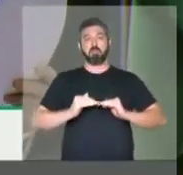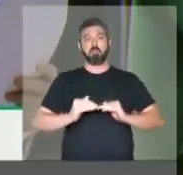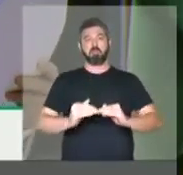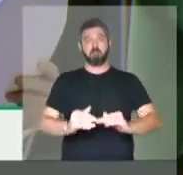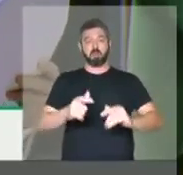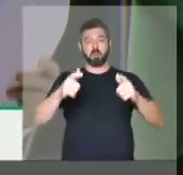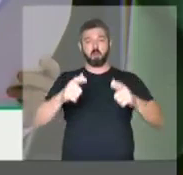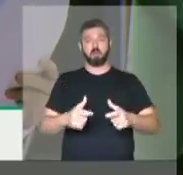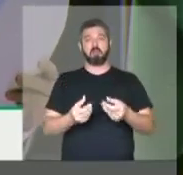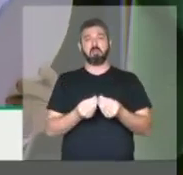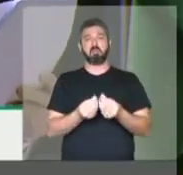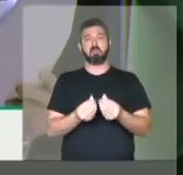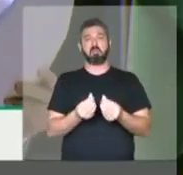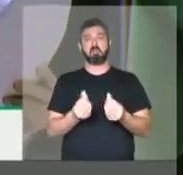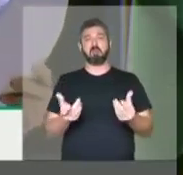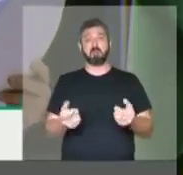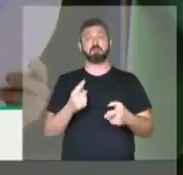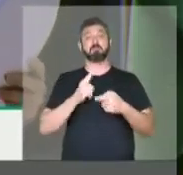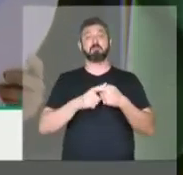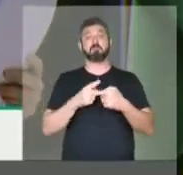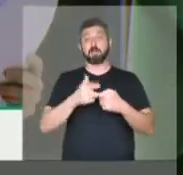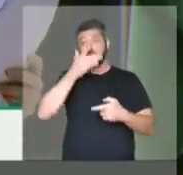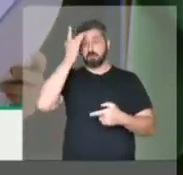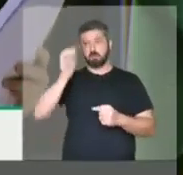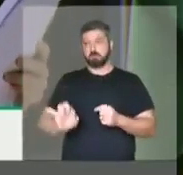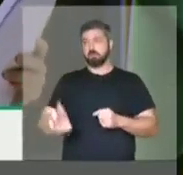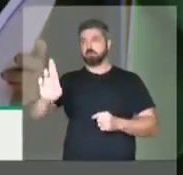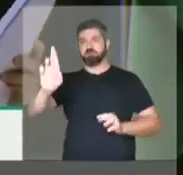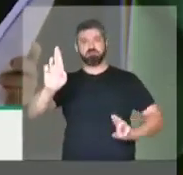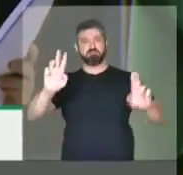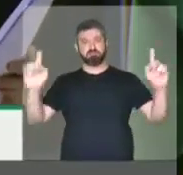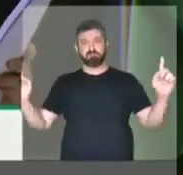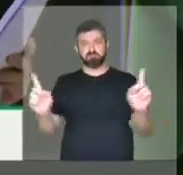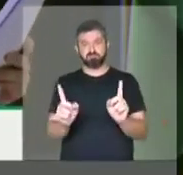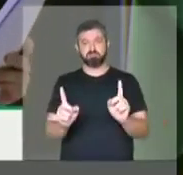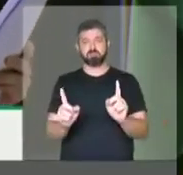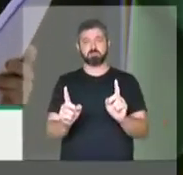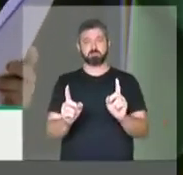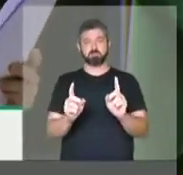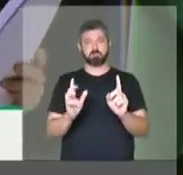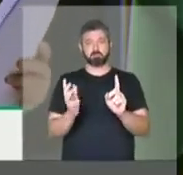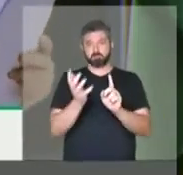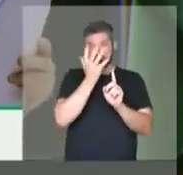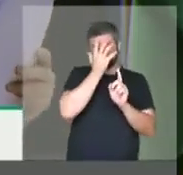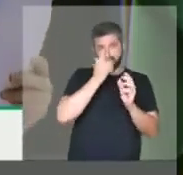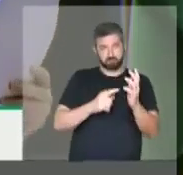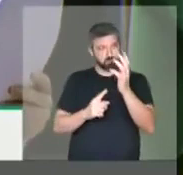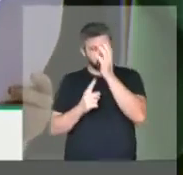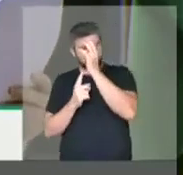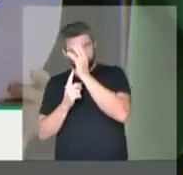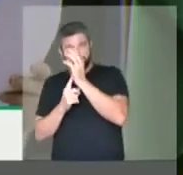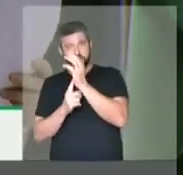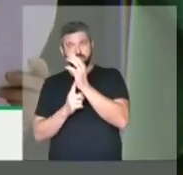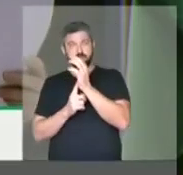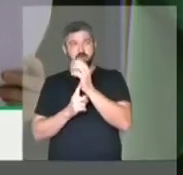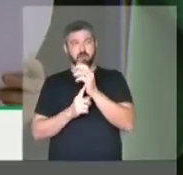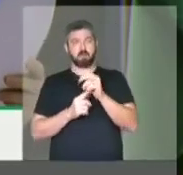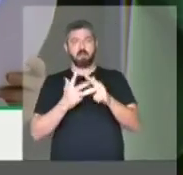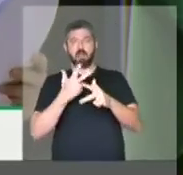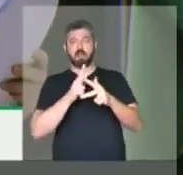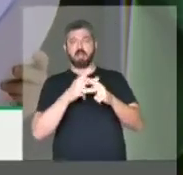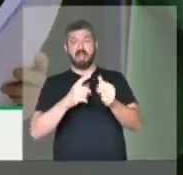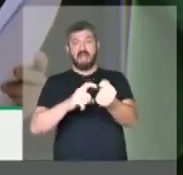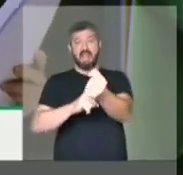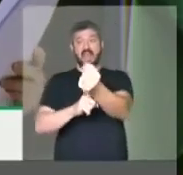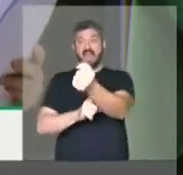terreno infértil, porque muitos dos seus protagonistas mascaram os seus medos com a raiva que